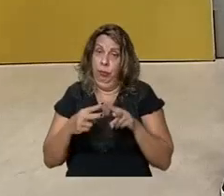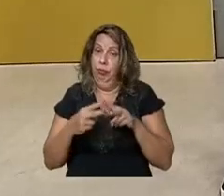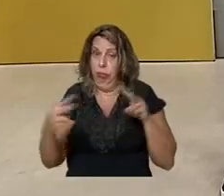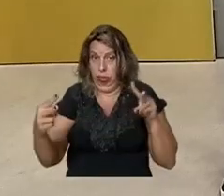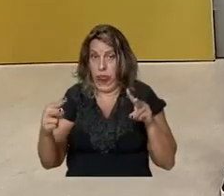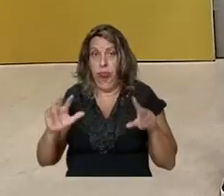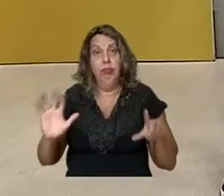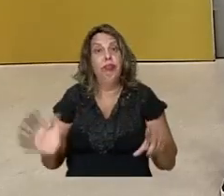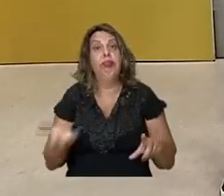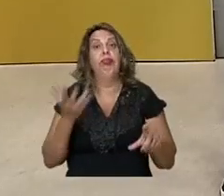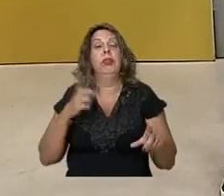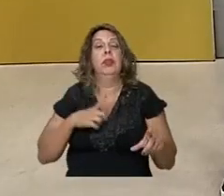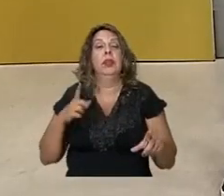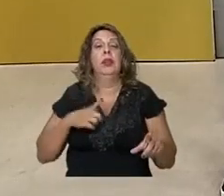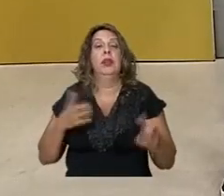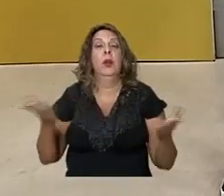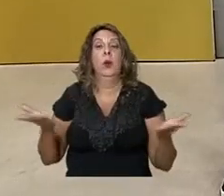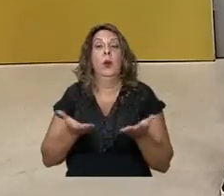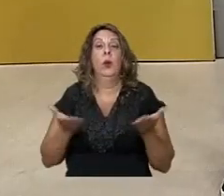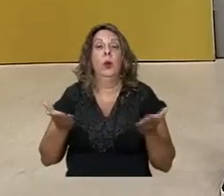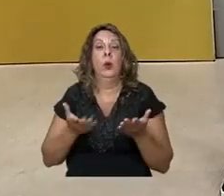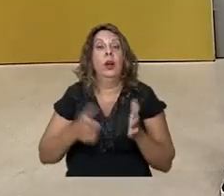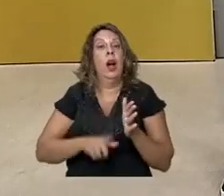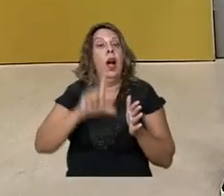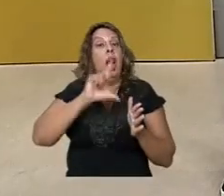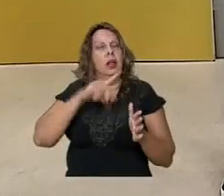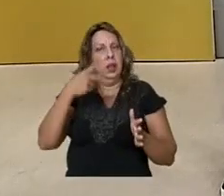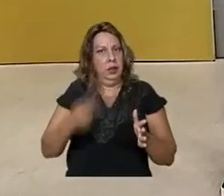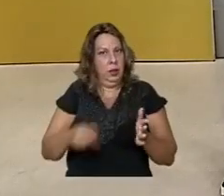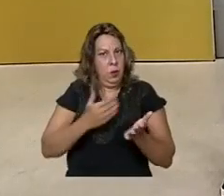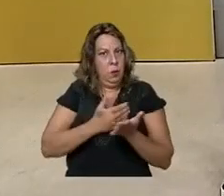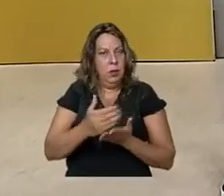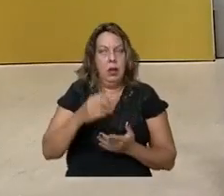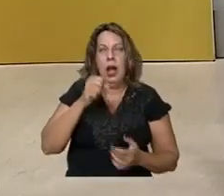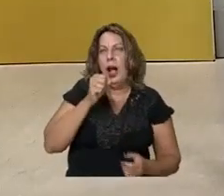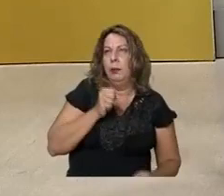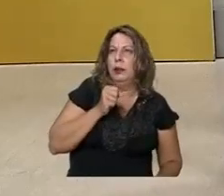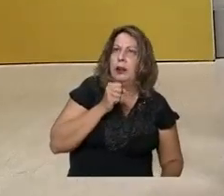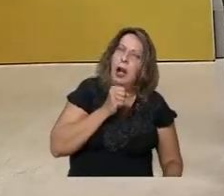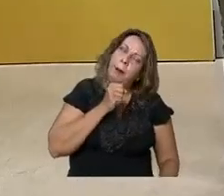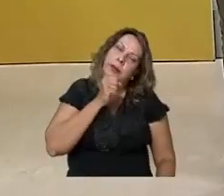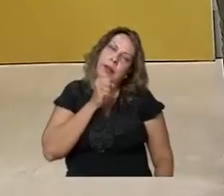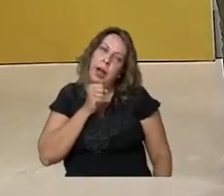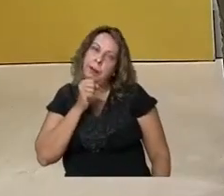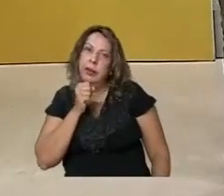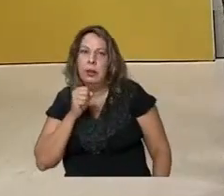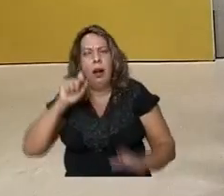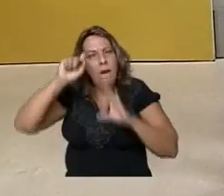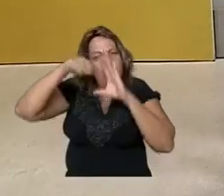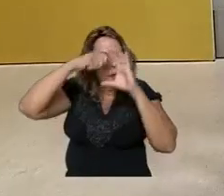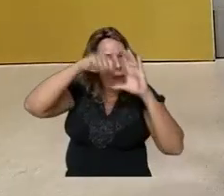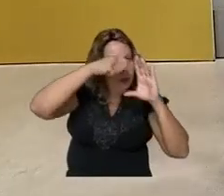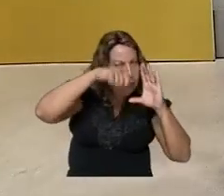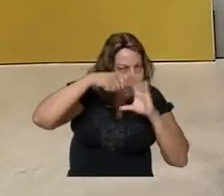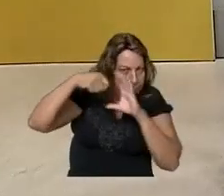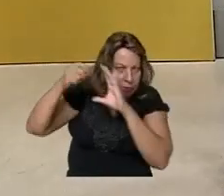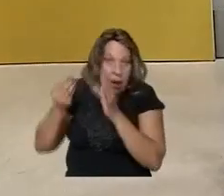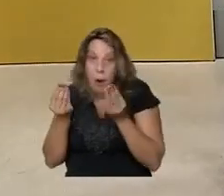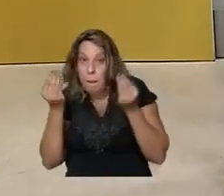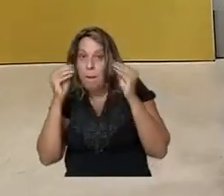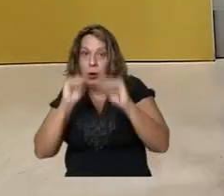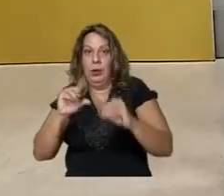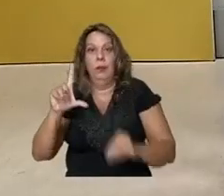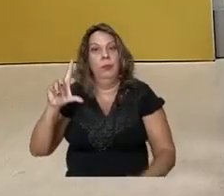teve bastidores de cedo, eu cantarolando aqui antes de começar o programa, tá? Tá lá no Instagram. Olha aí, vai lá. Depois você fala lá se eu